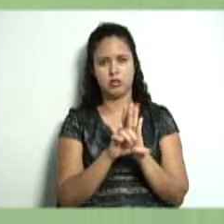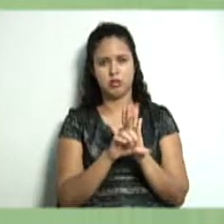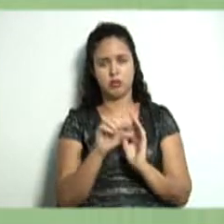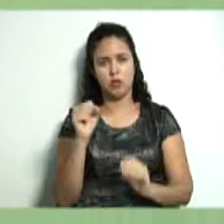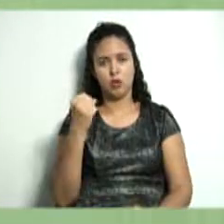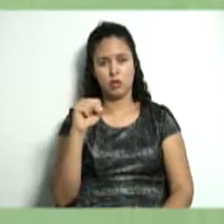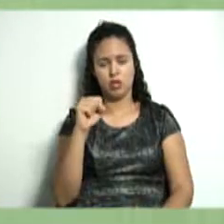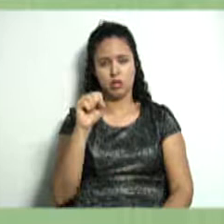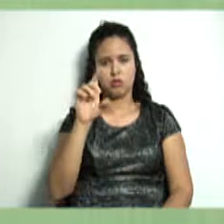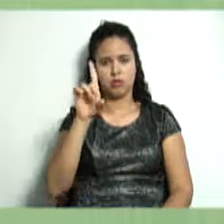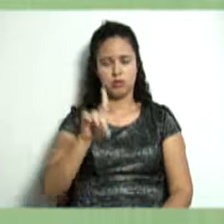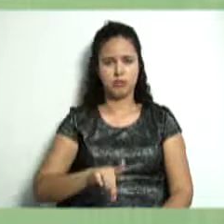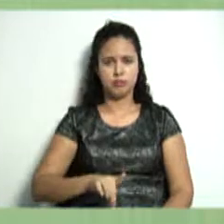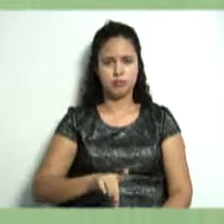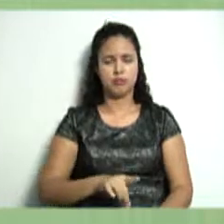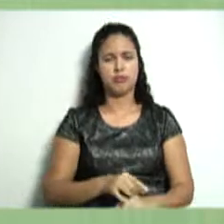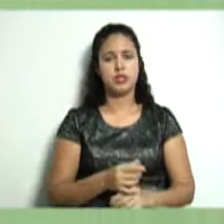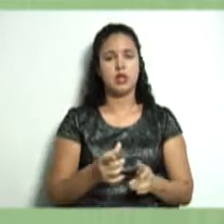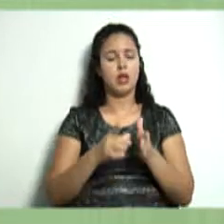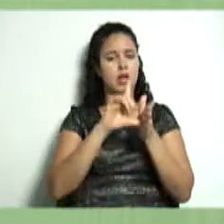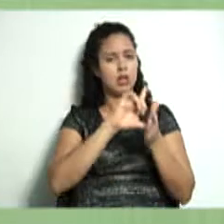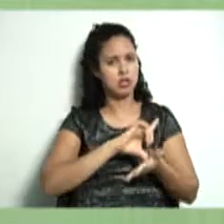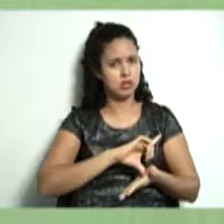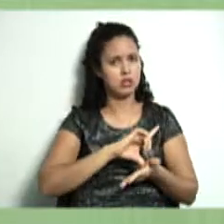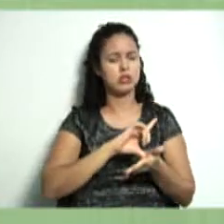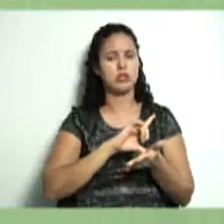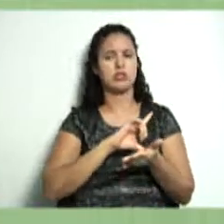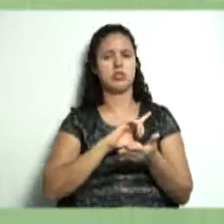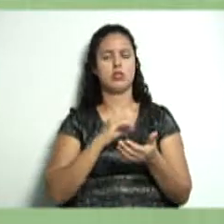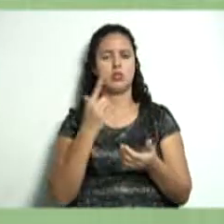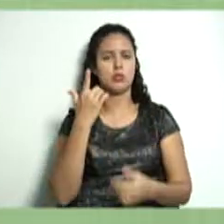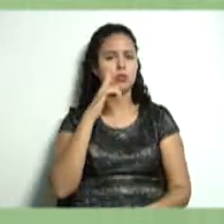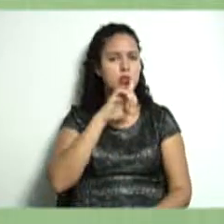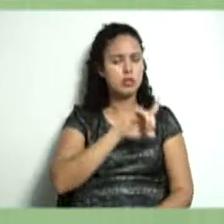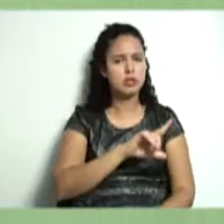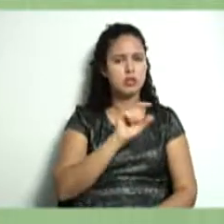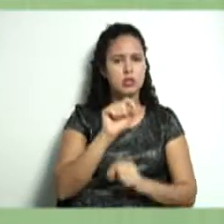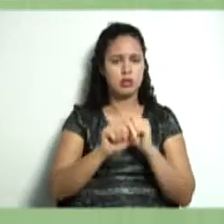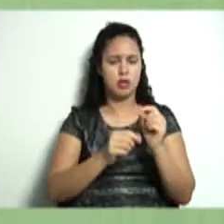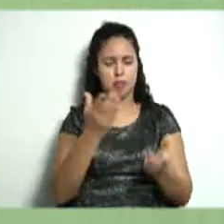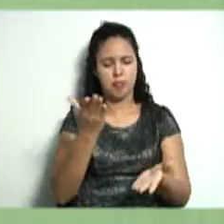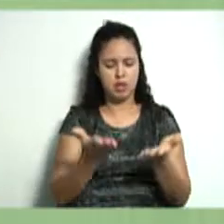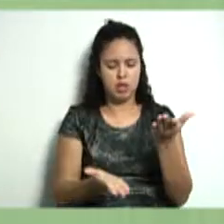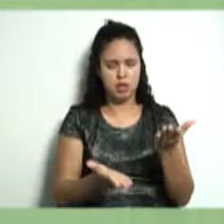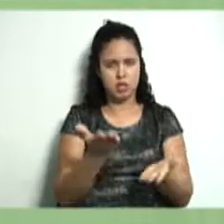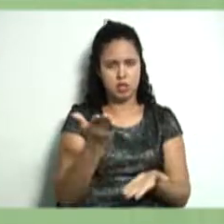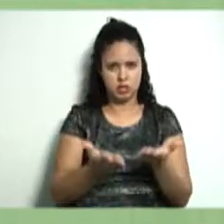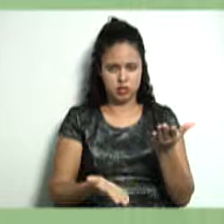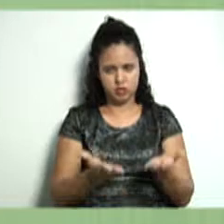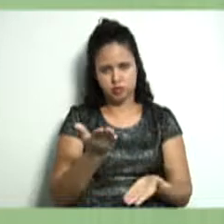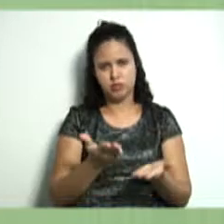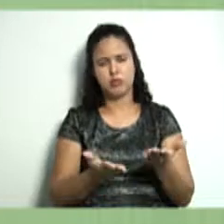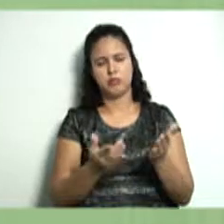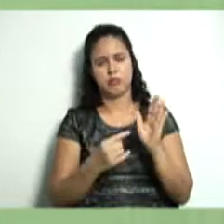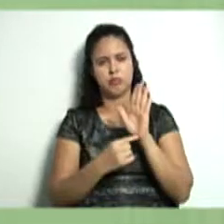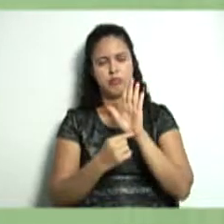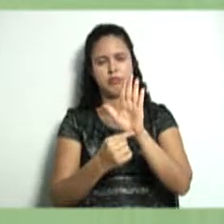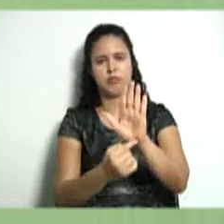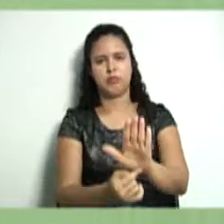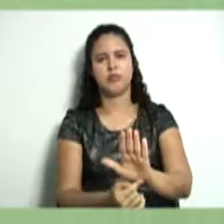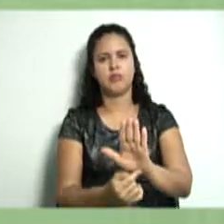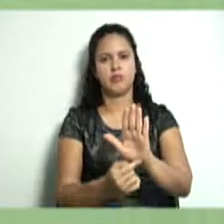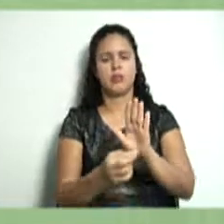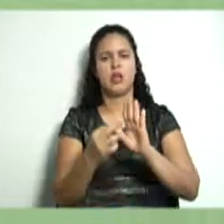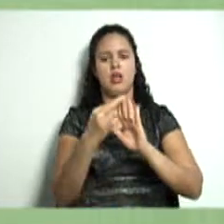direito, obter antes da realização da assembleia balanços financeiros, demonstrativos e